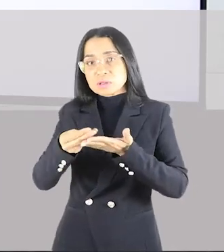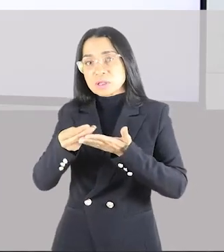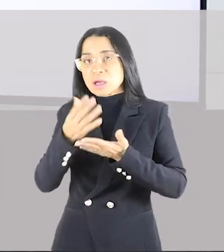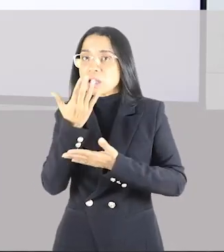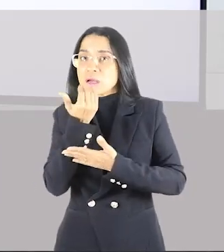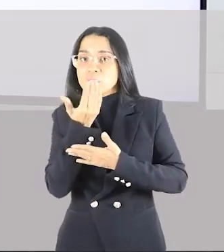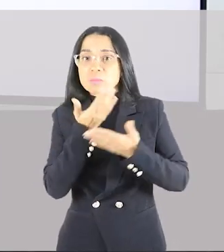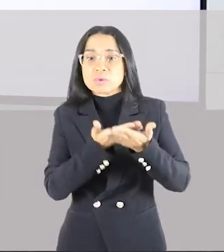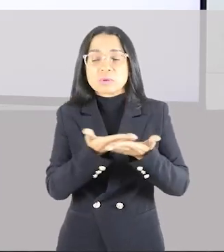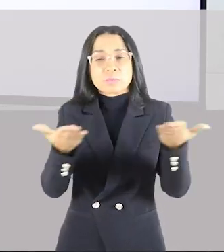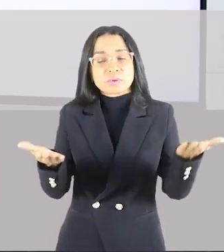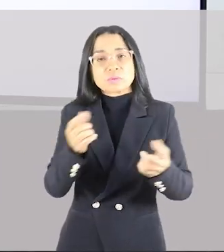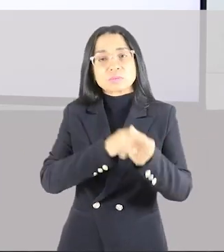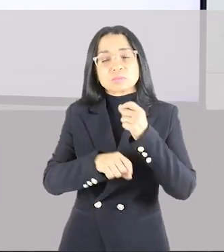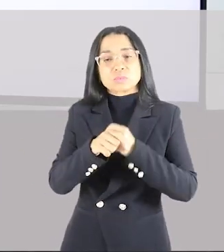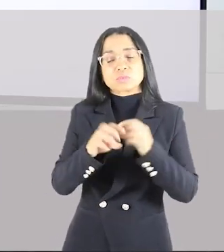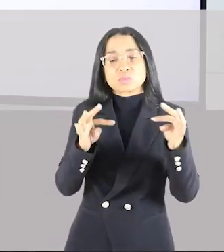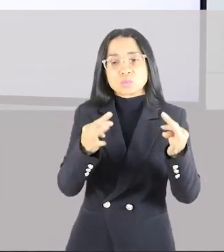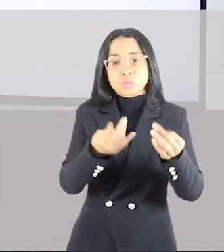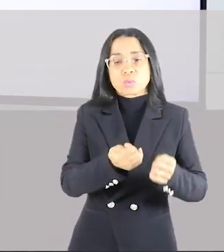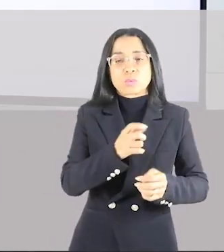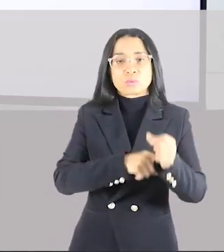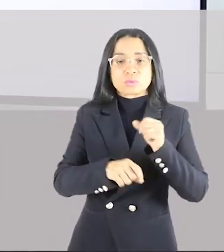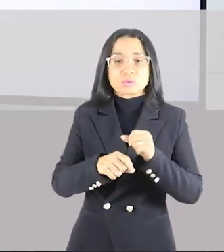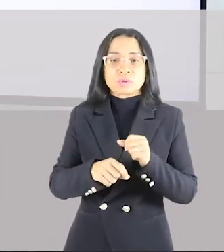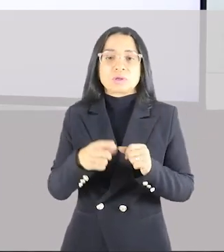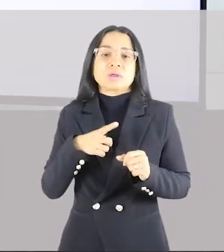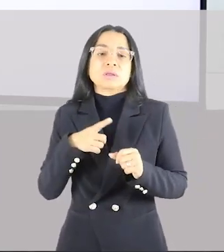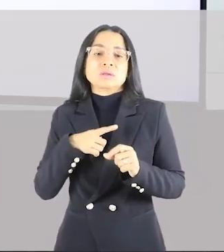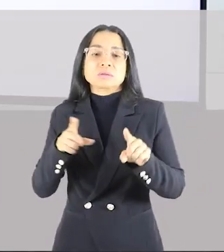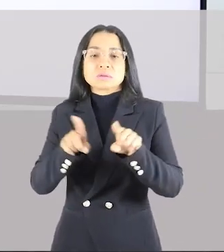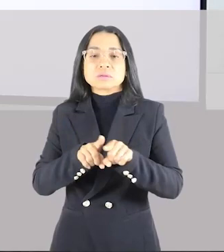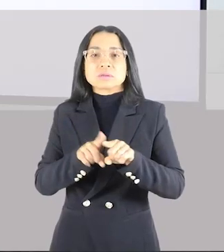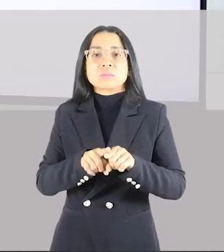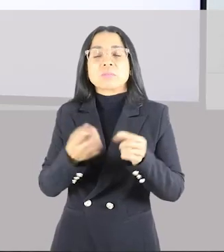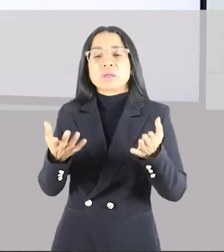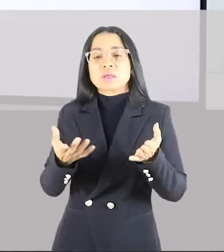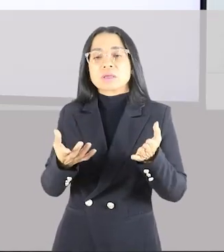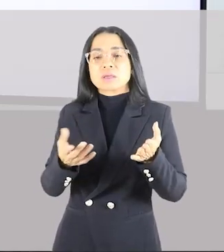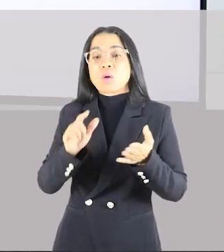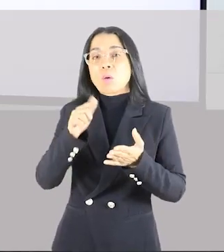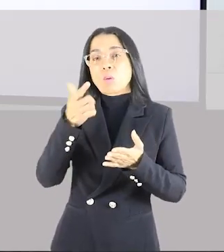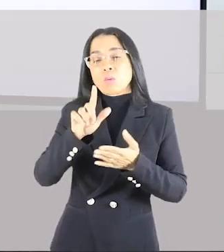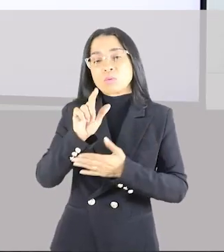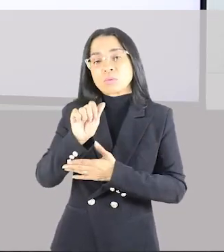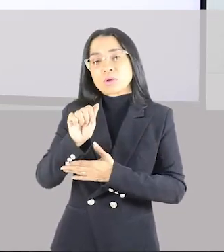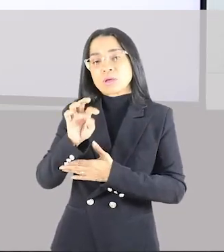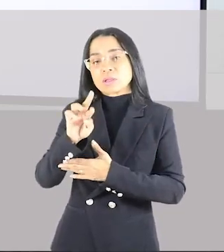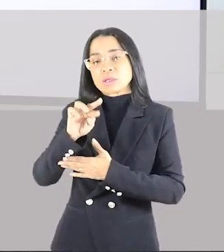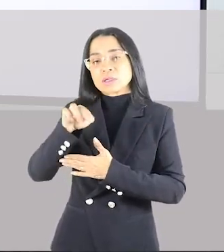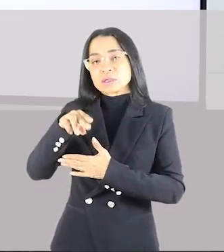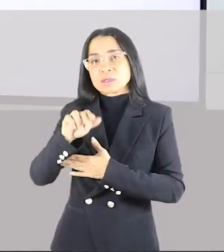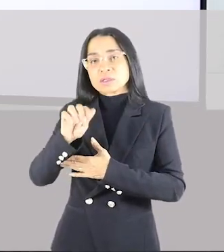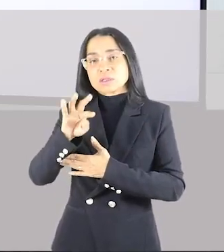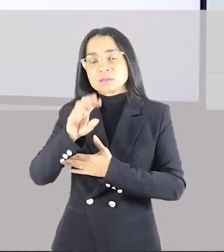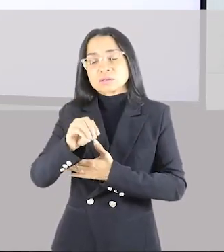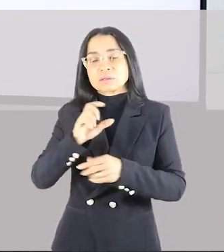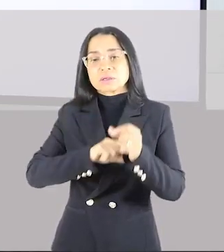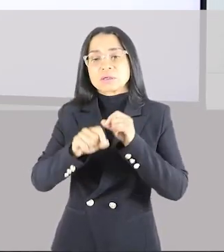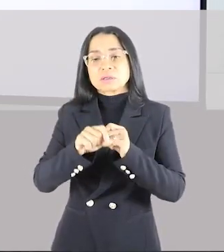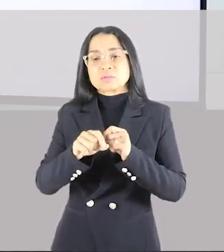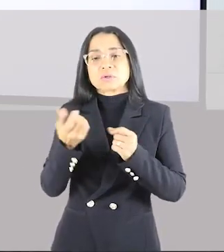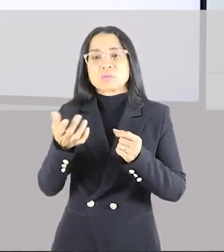tem, né, um ponto que é do artesanato. E aí você vai encontrar peças, né, de ouro, peças de